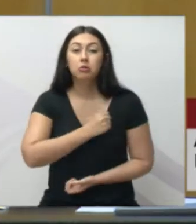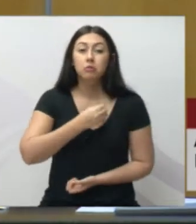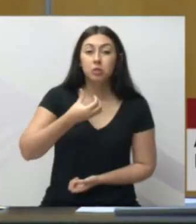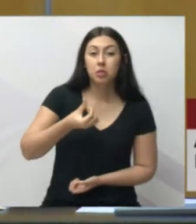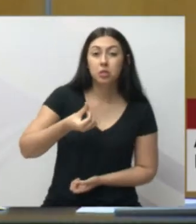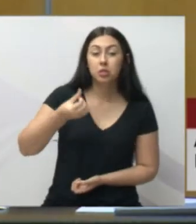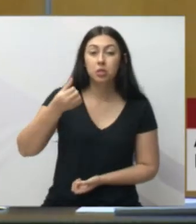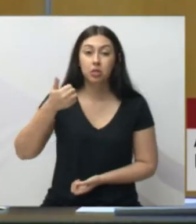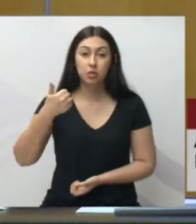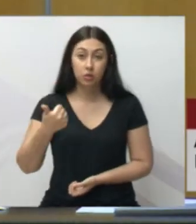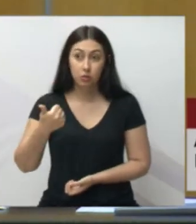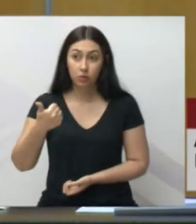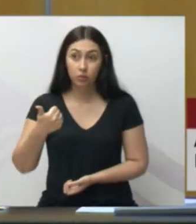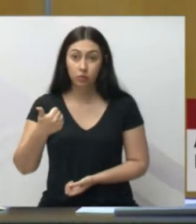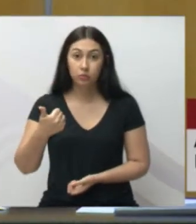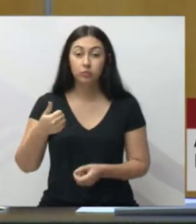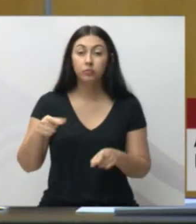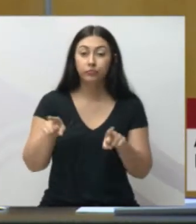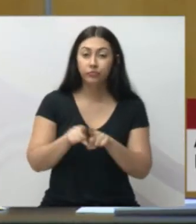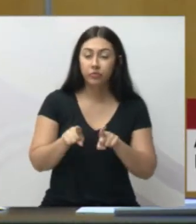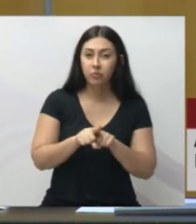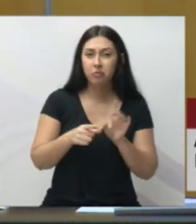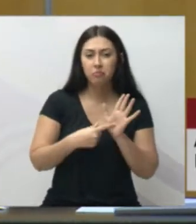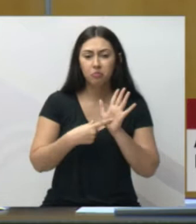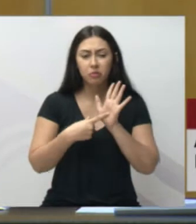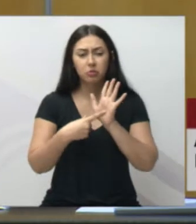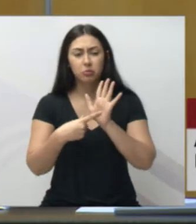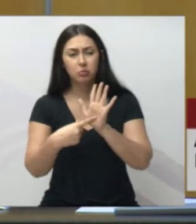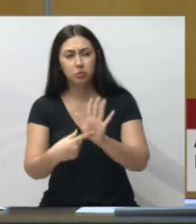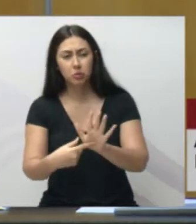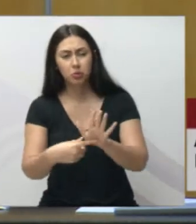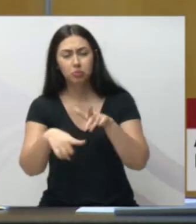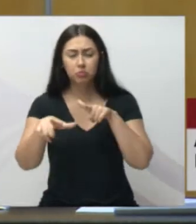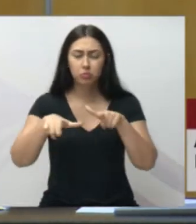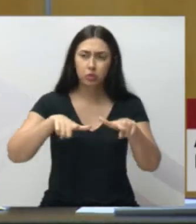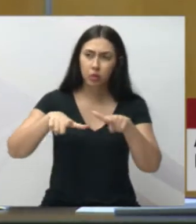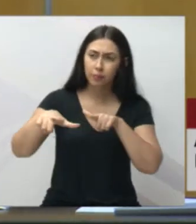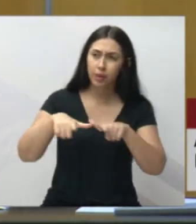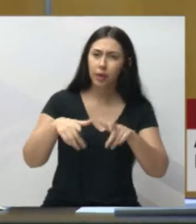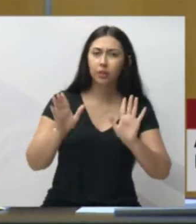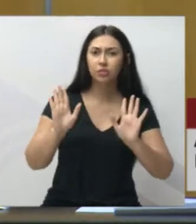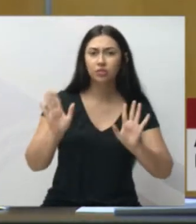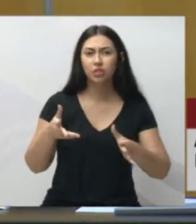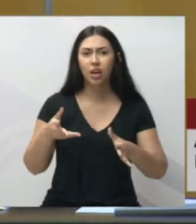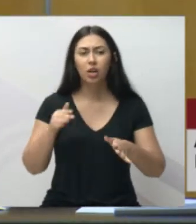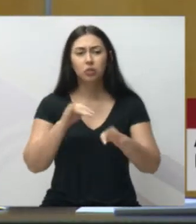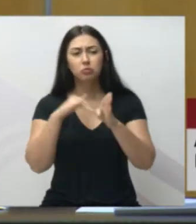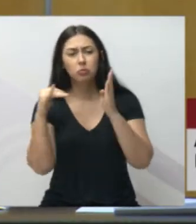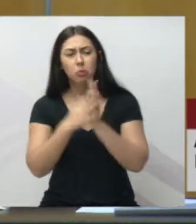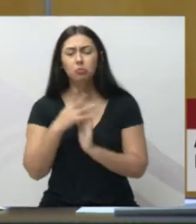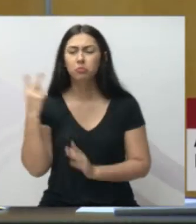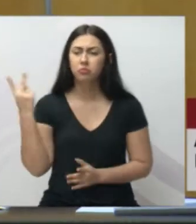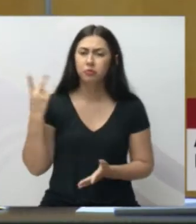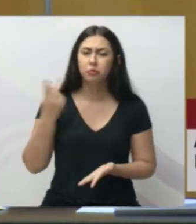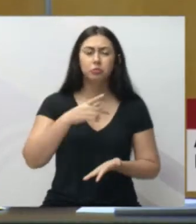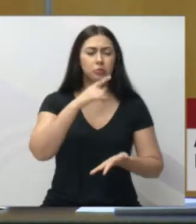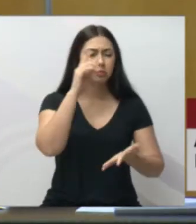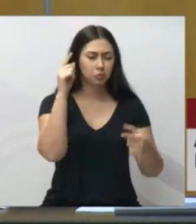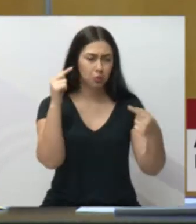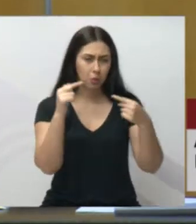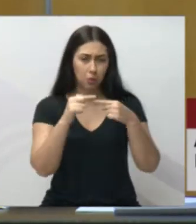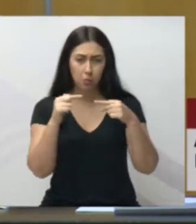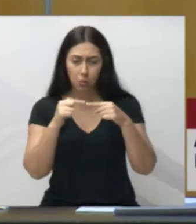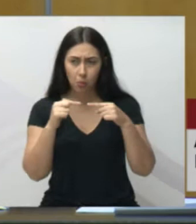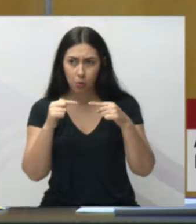2018, tratou de matéria privativa da mesa diretora, recebendo a assinatura de todos os membros da mesa, composta à época